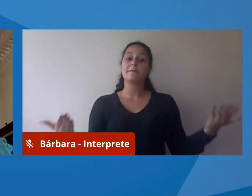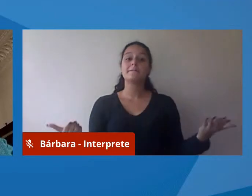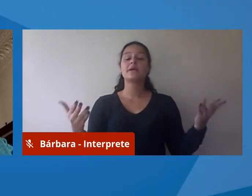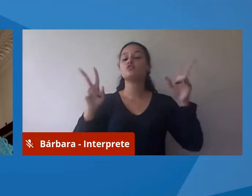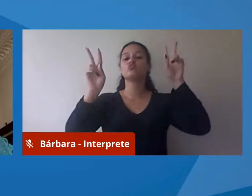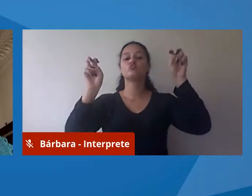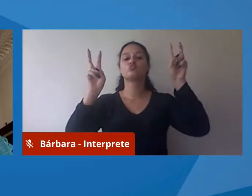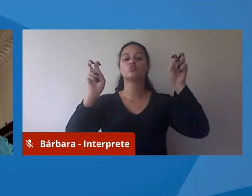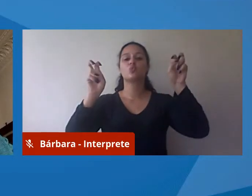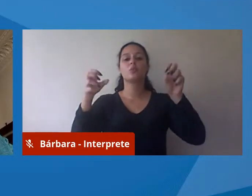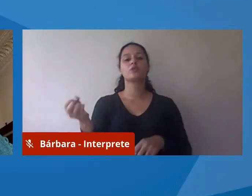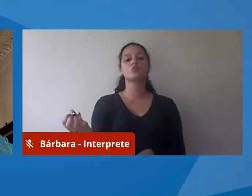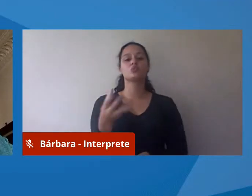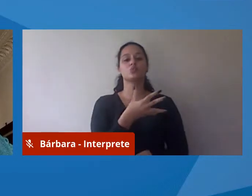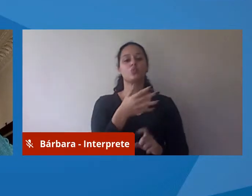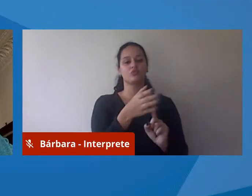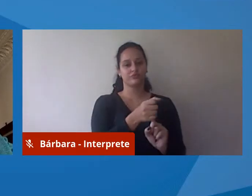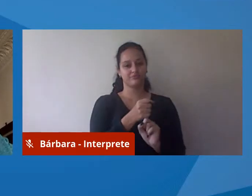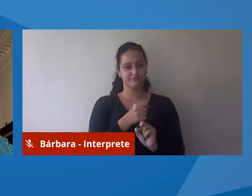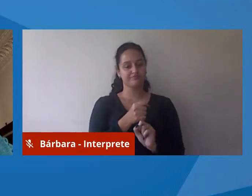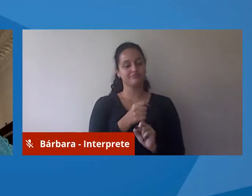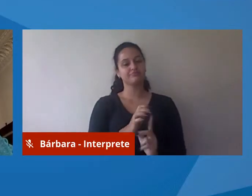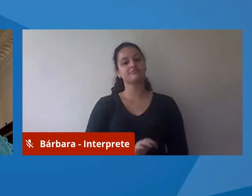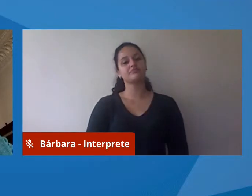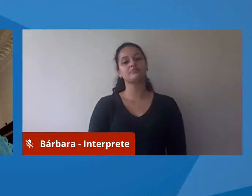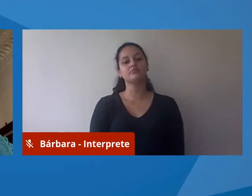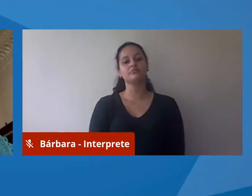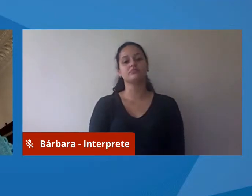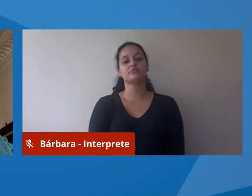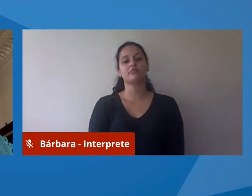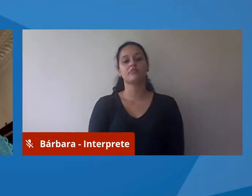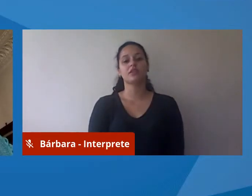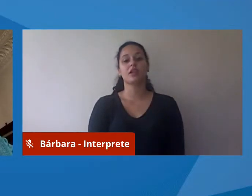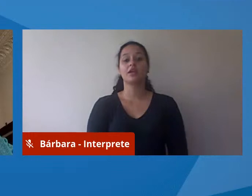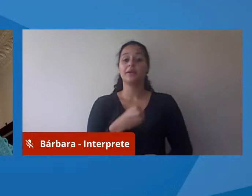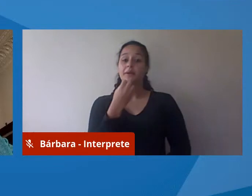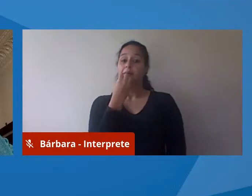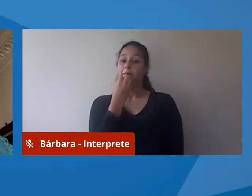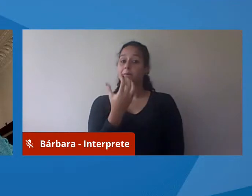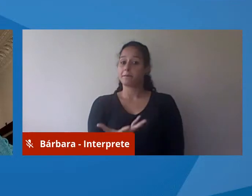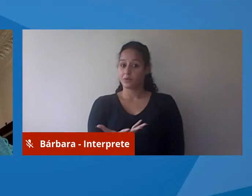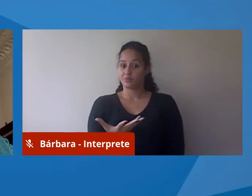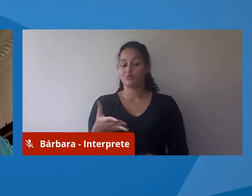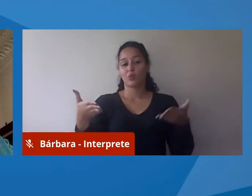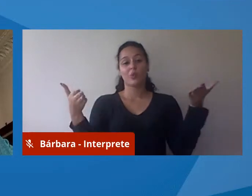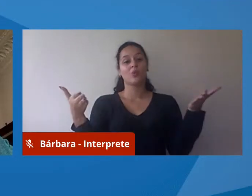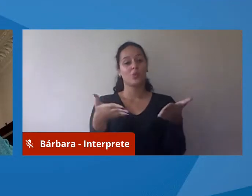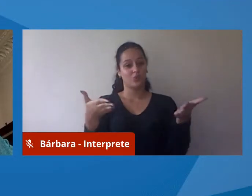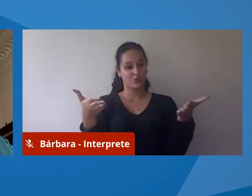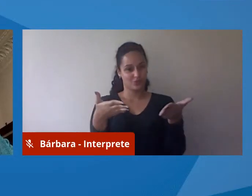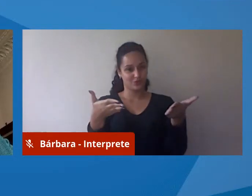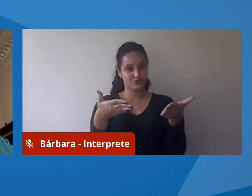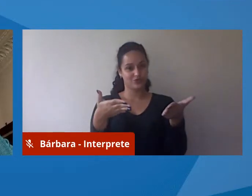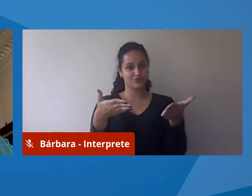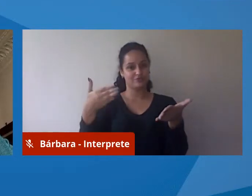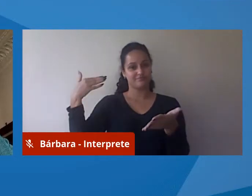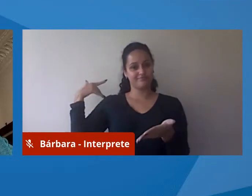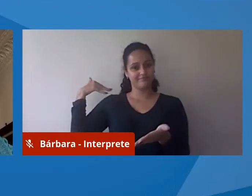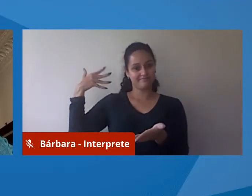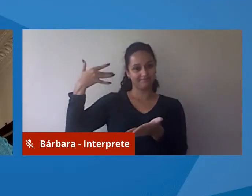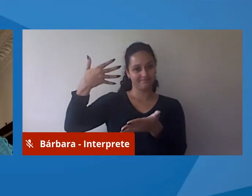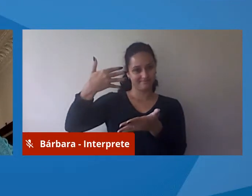neofascismo. Bem, nós assistimos atualmente, nos últimos anos,